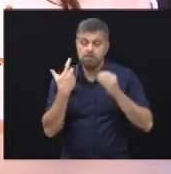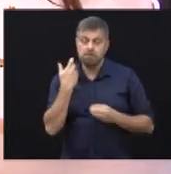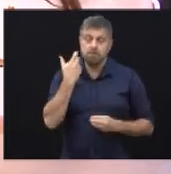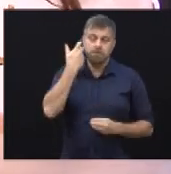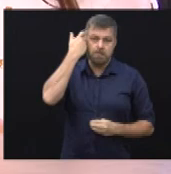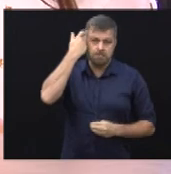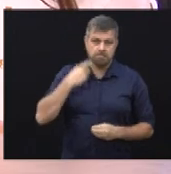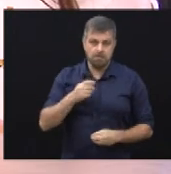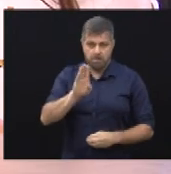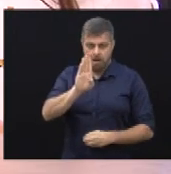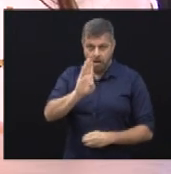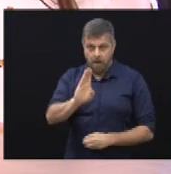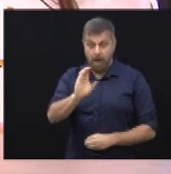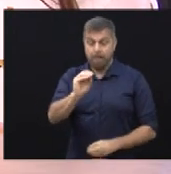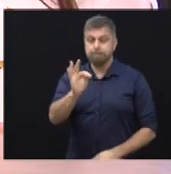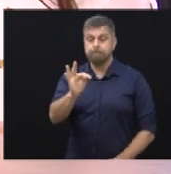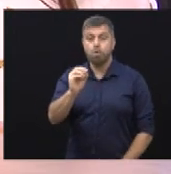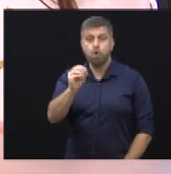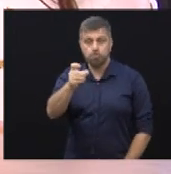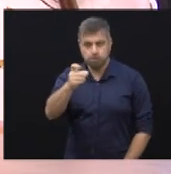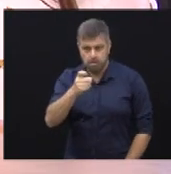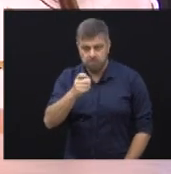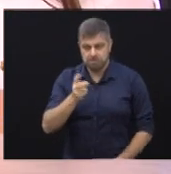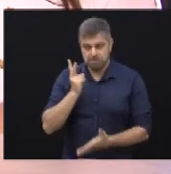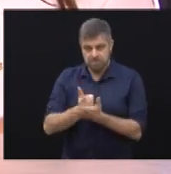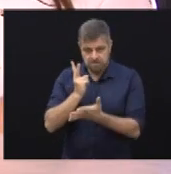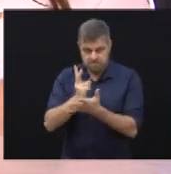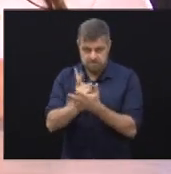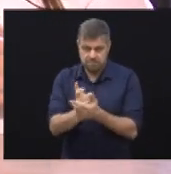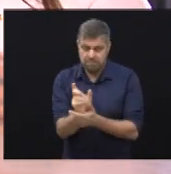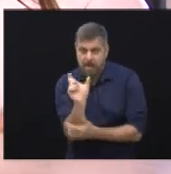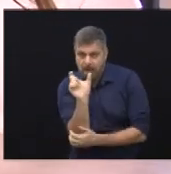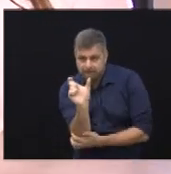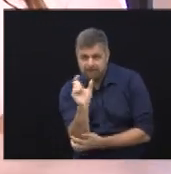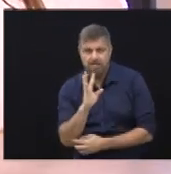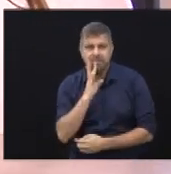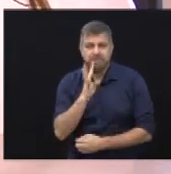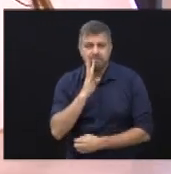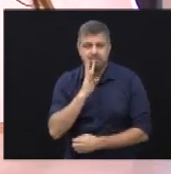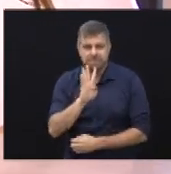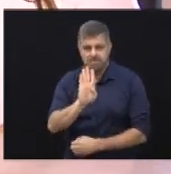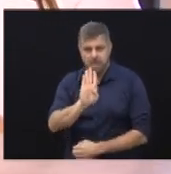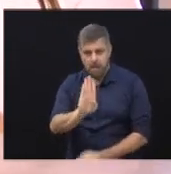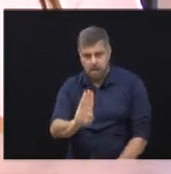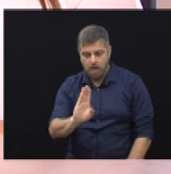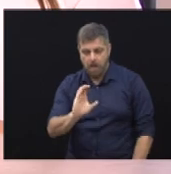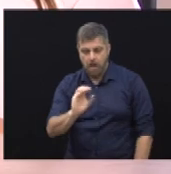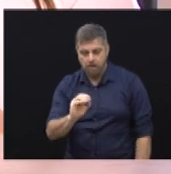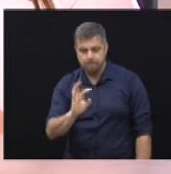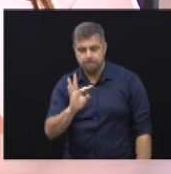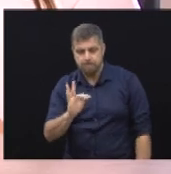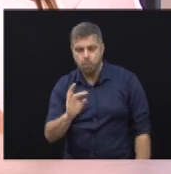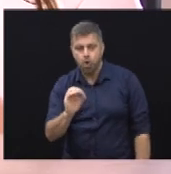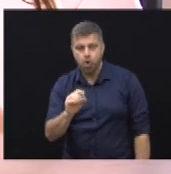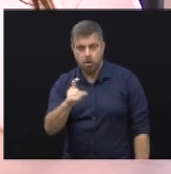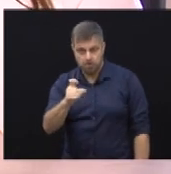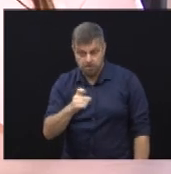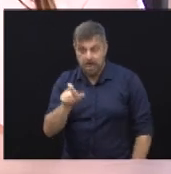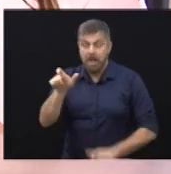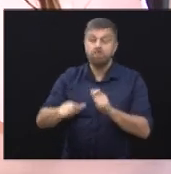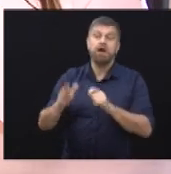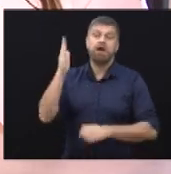deve usar o termo toxina botulínica. Então, a gente sempre fala Botox, para que as pessoas